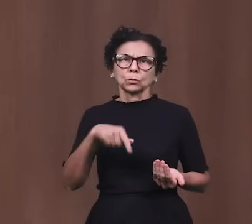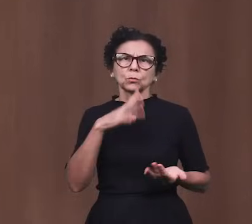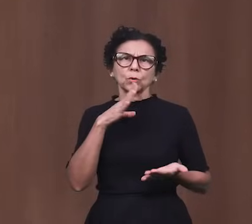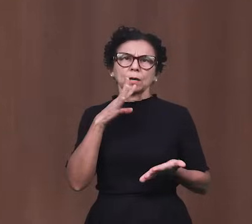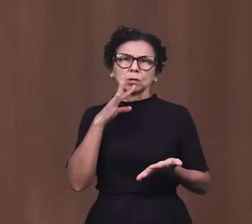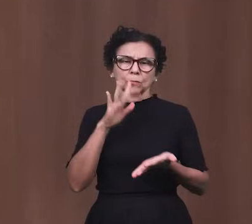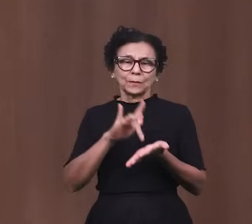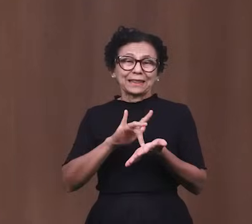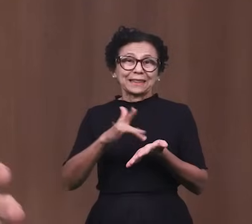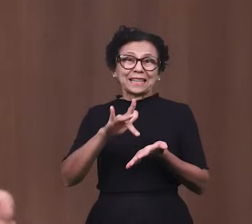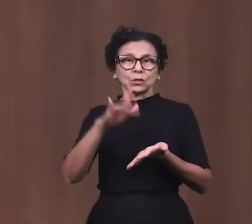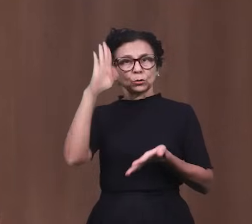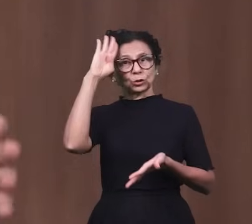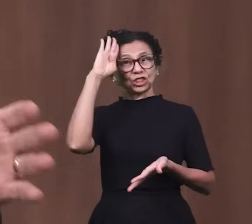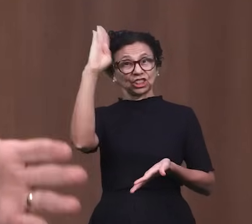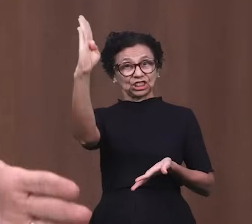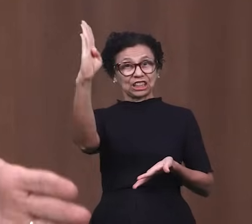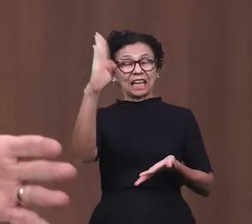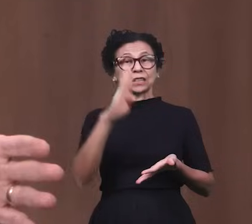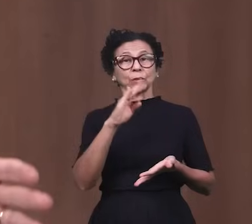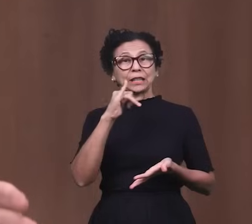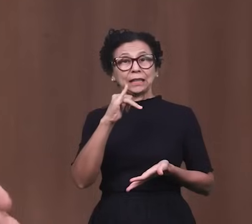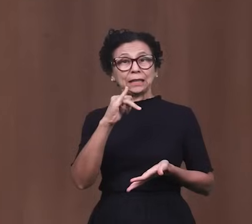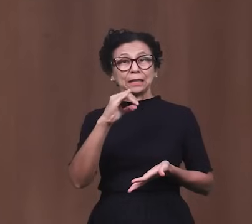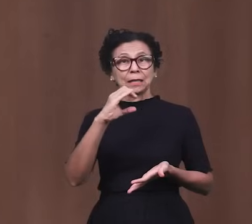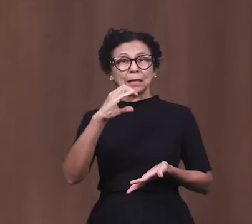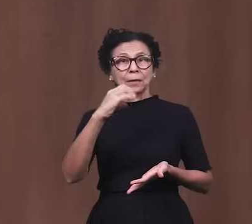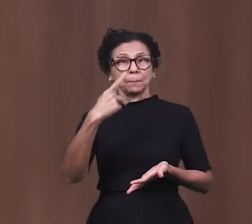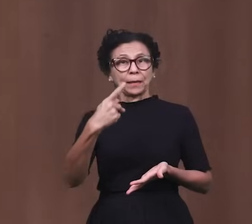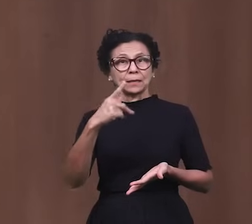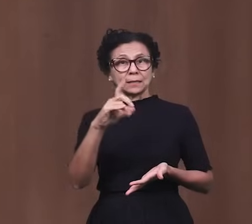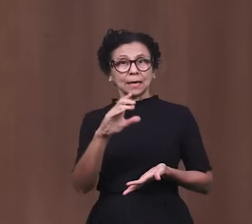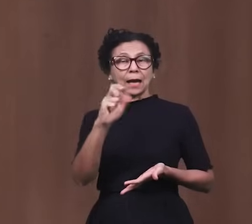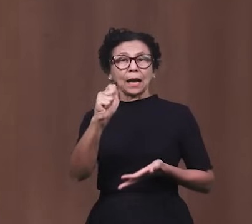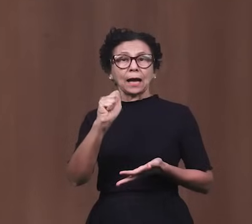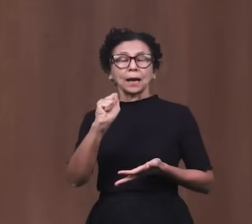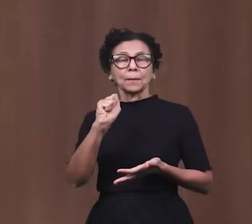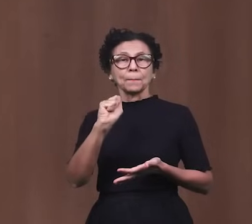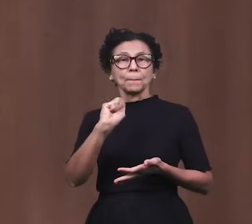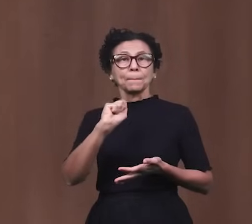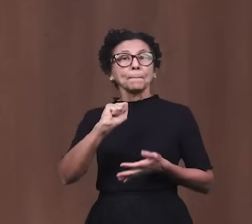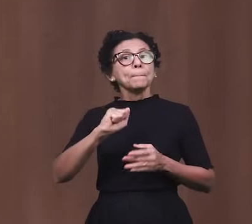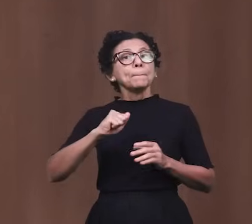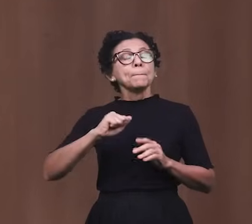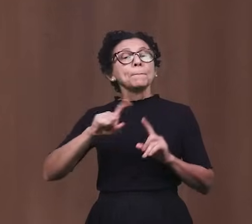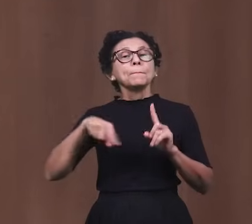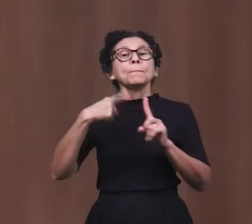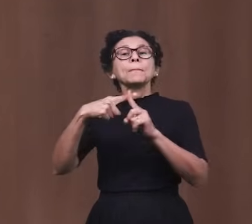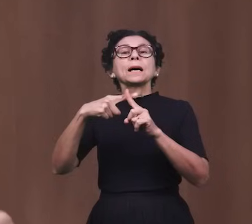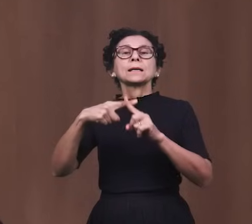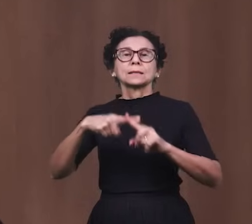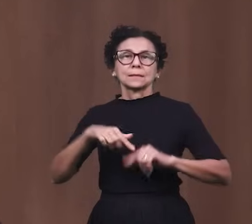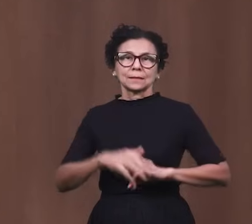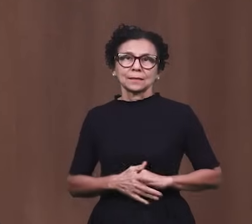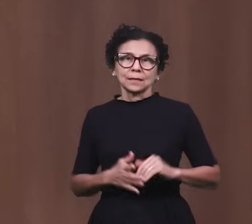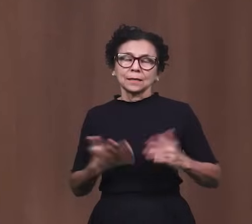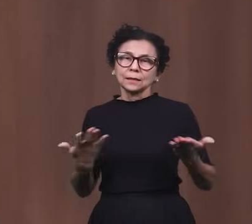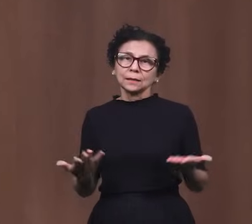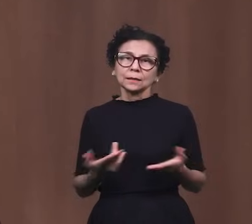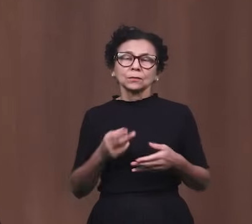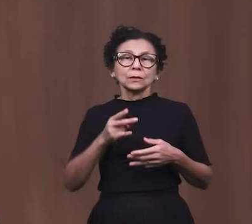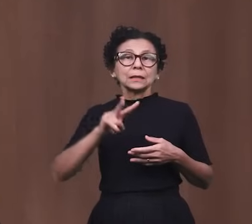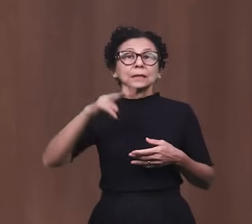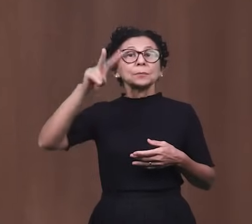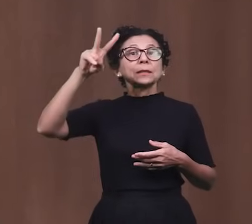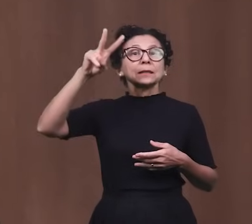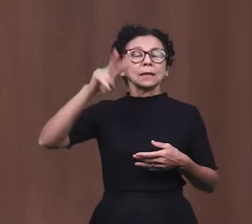como Tesouro Direto, que ele chama-se Tesouro IPCA+. O que esse título ele faz? Ele te dá uma rentabilidade